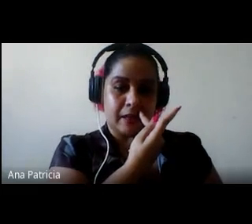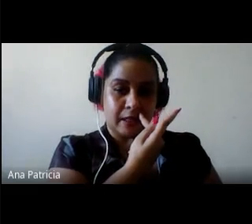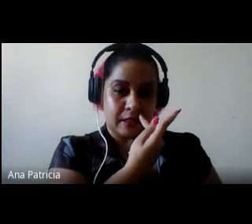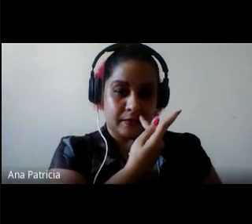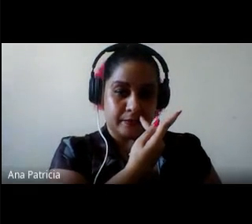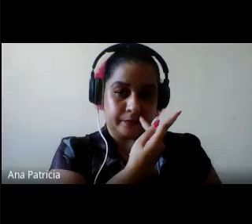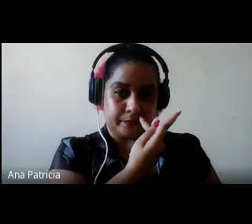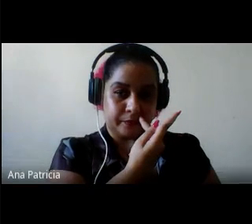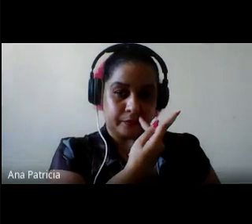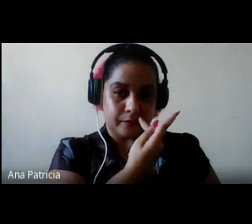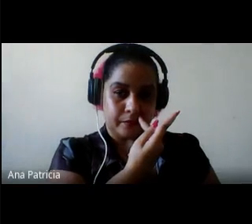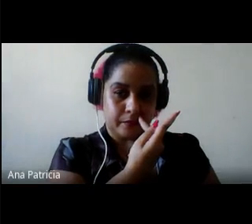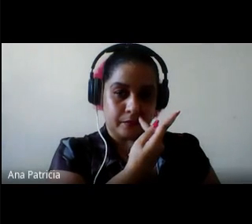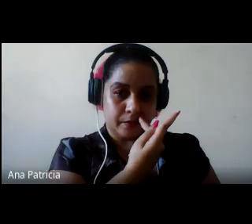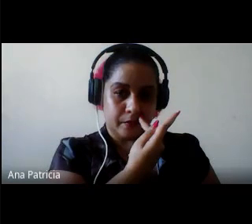de Patrícia.